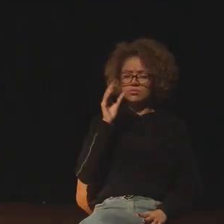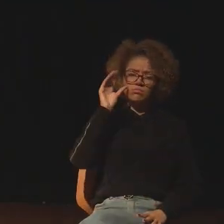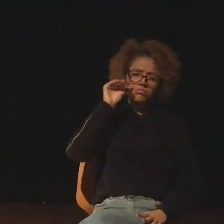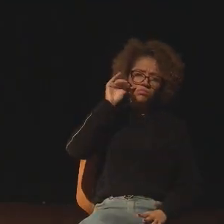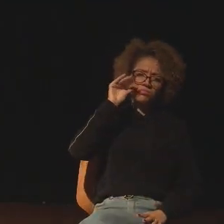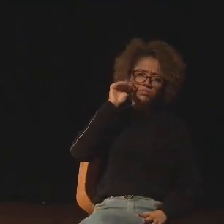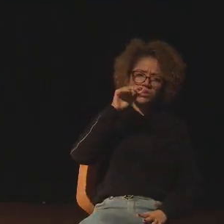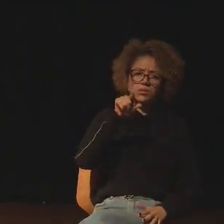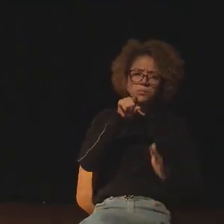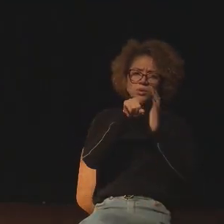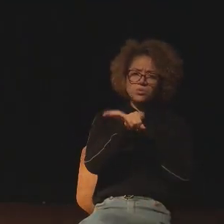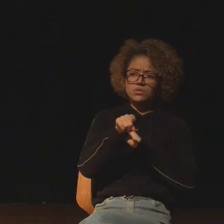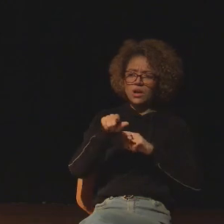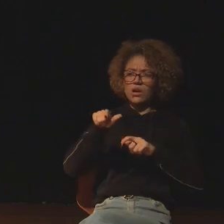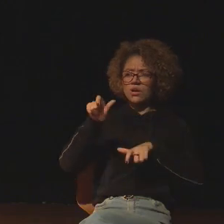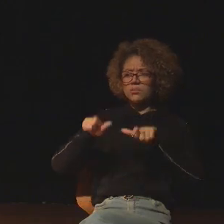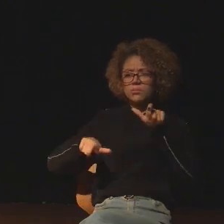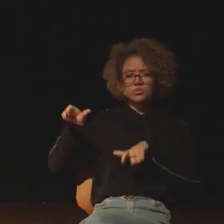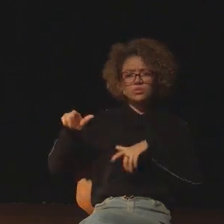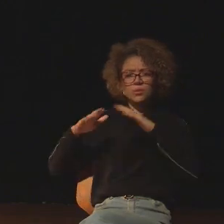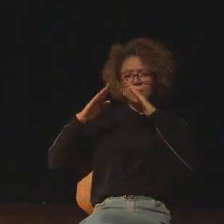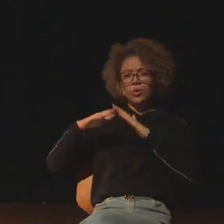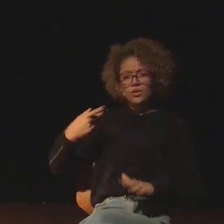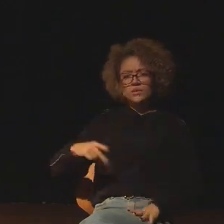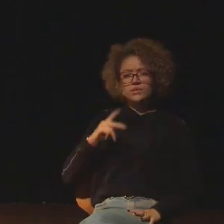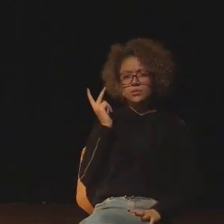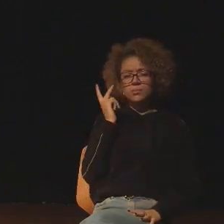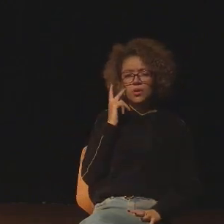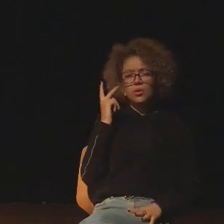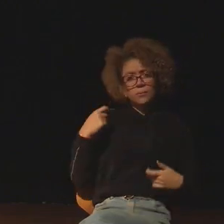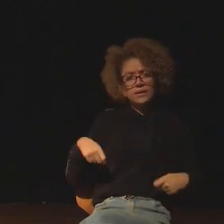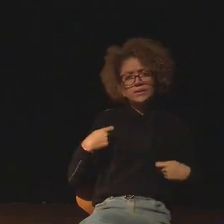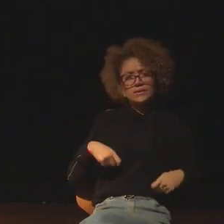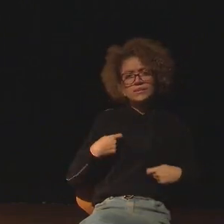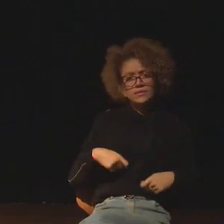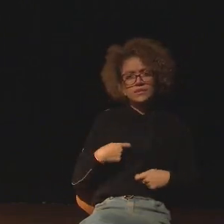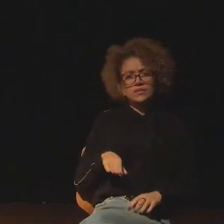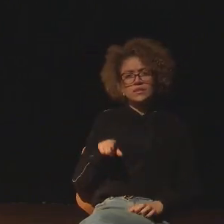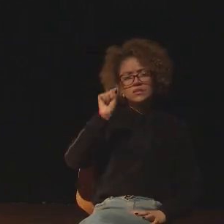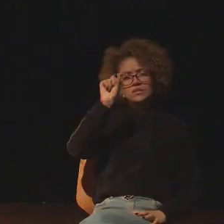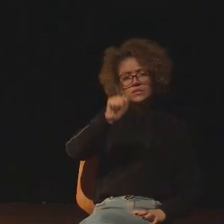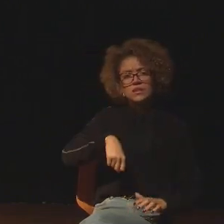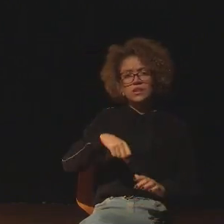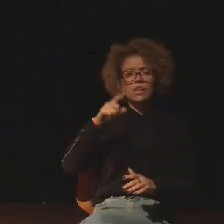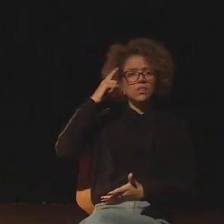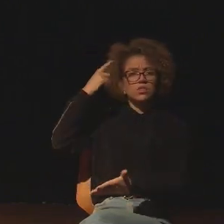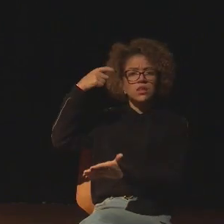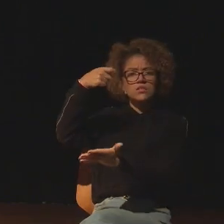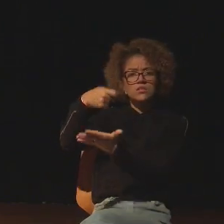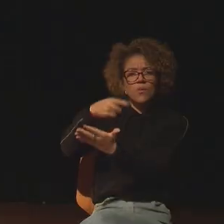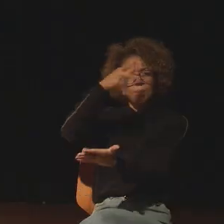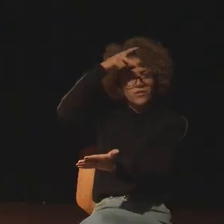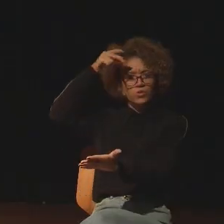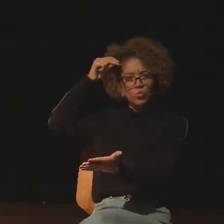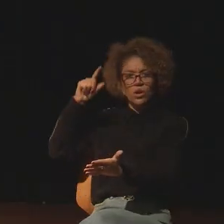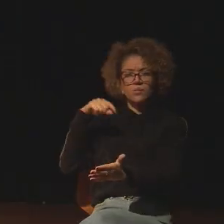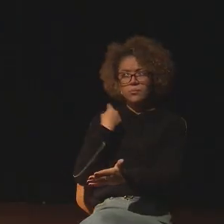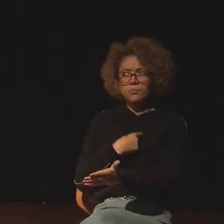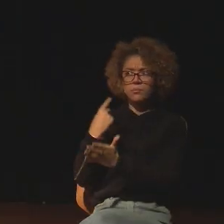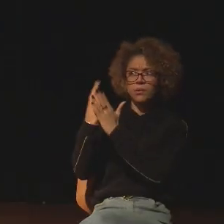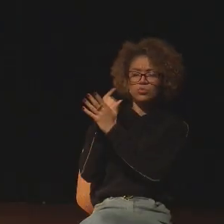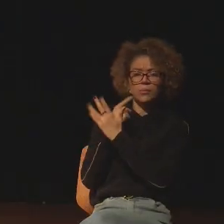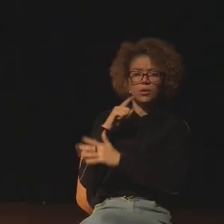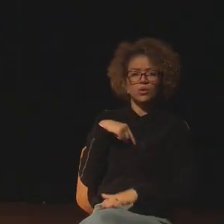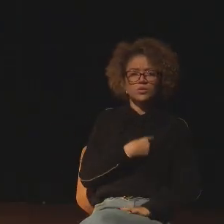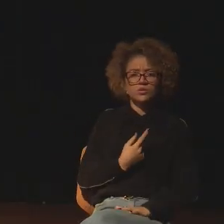que os moradores da cidade de São Paulo precisam participar do processo de decisão e de projeto, e não